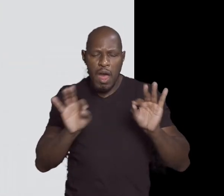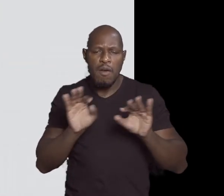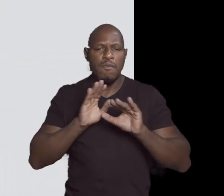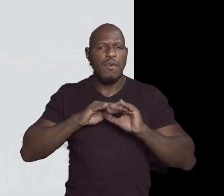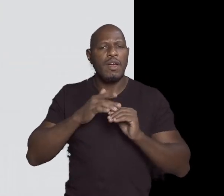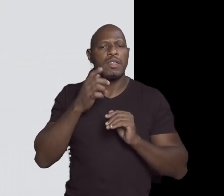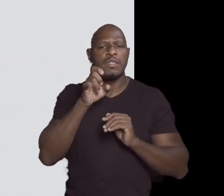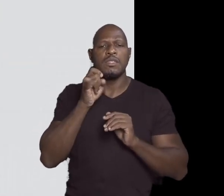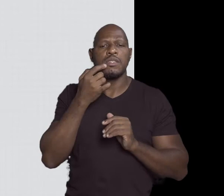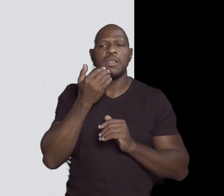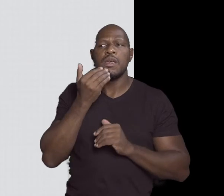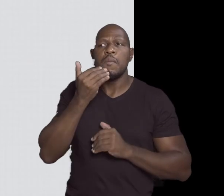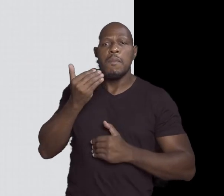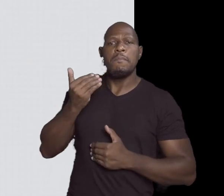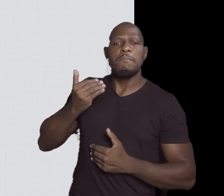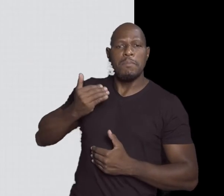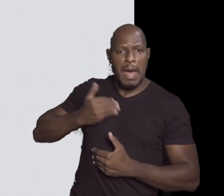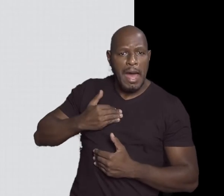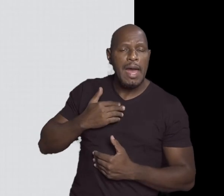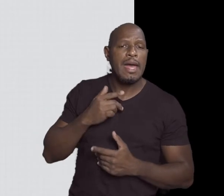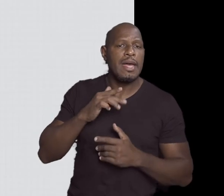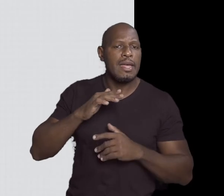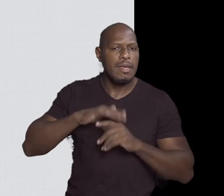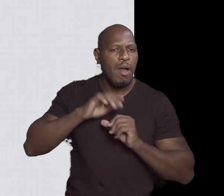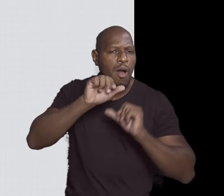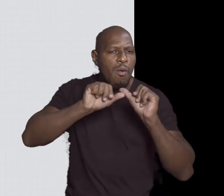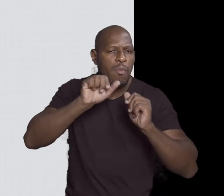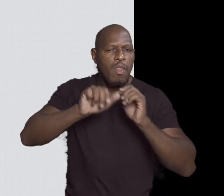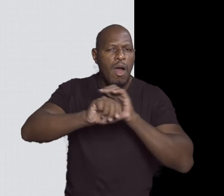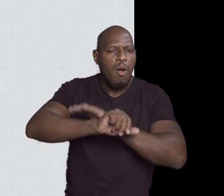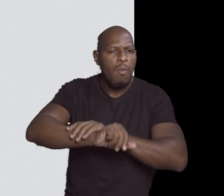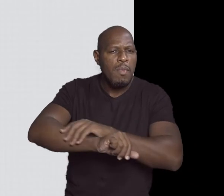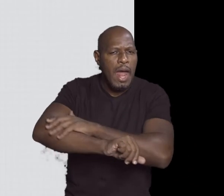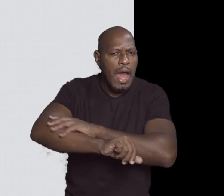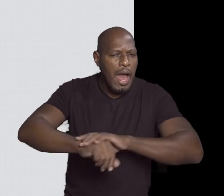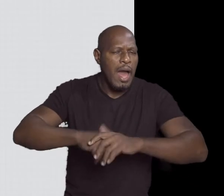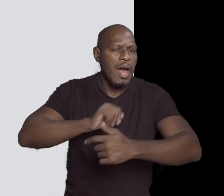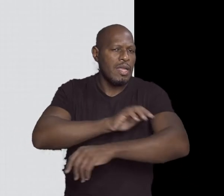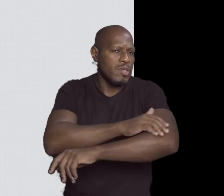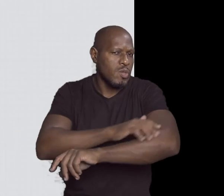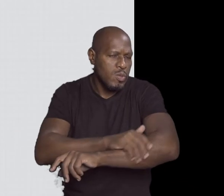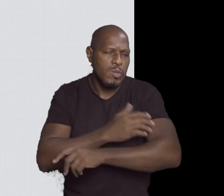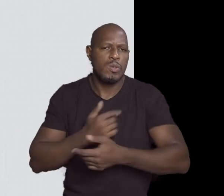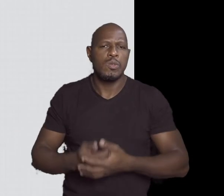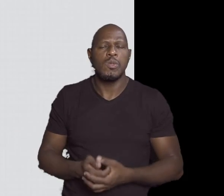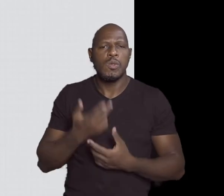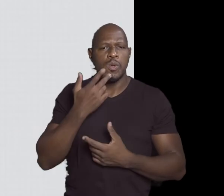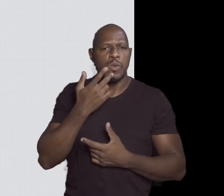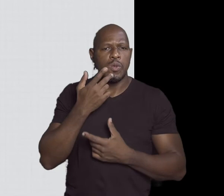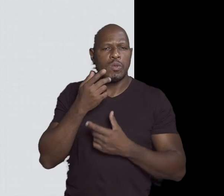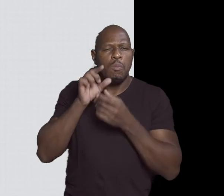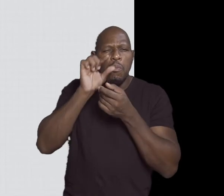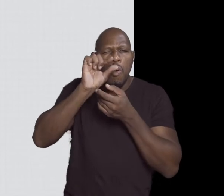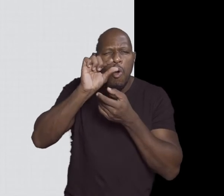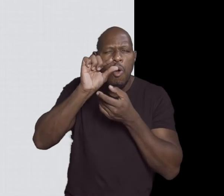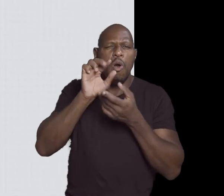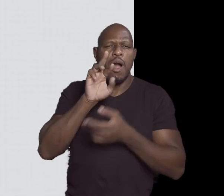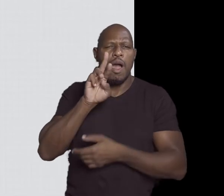se porventura pedirem para eu mudar um braço, diminuir o número de